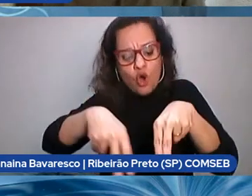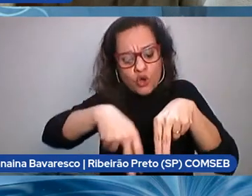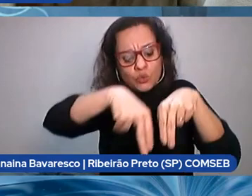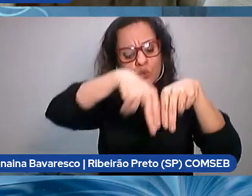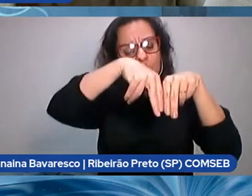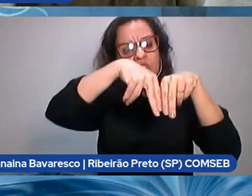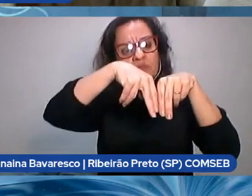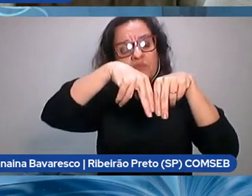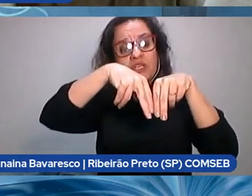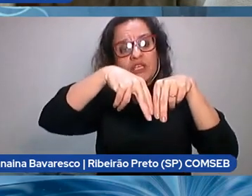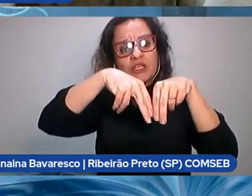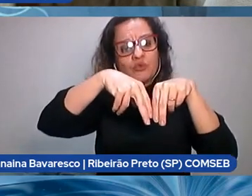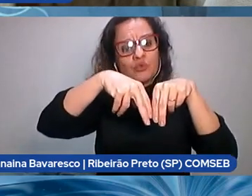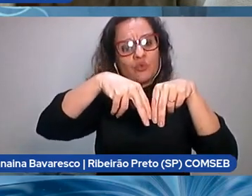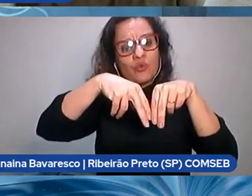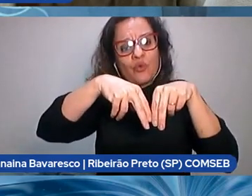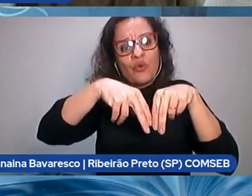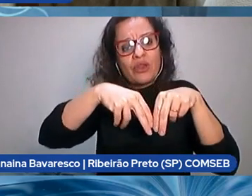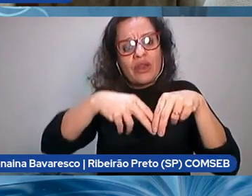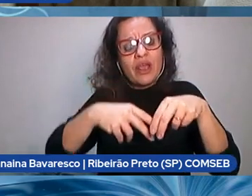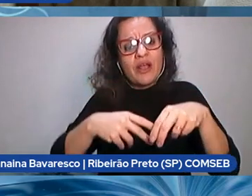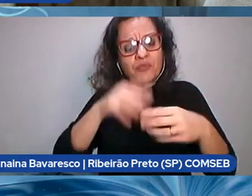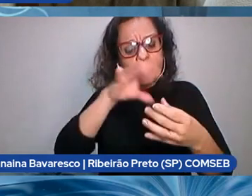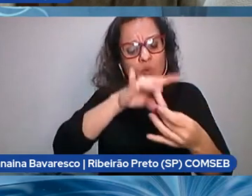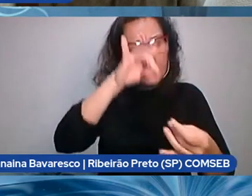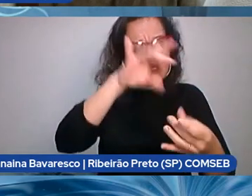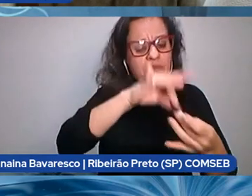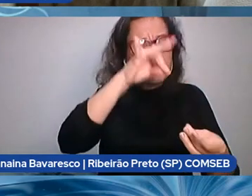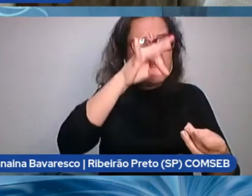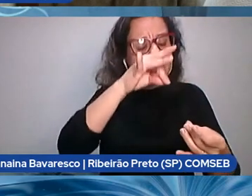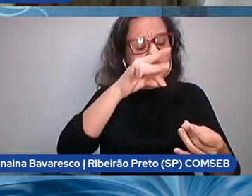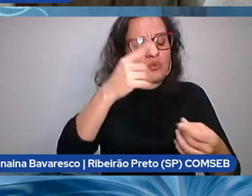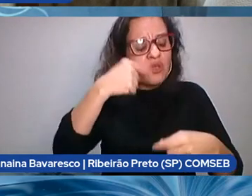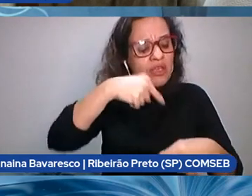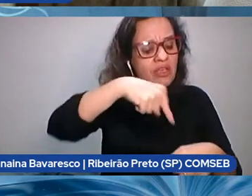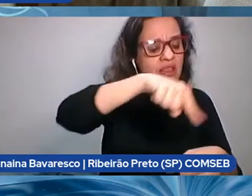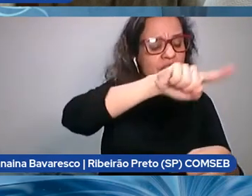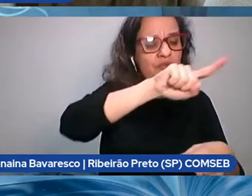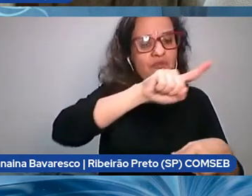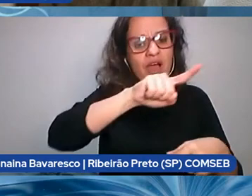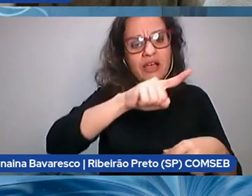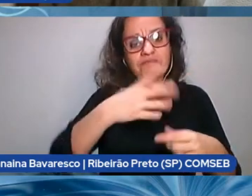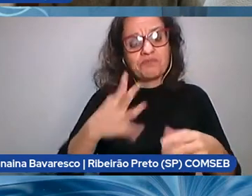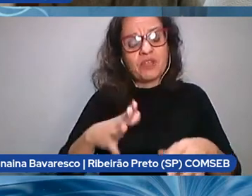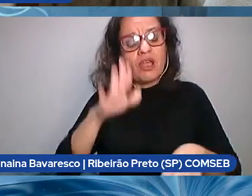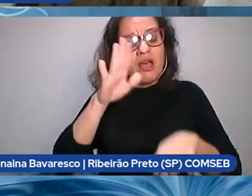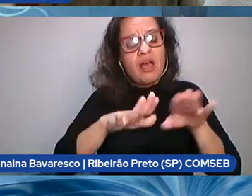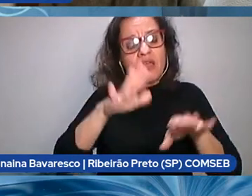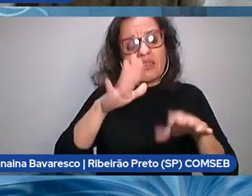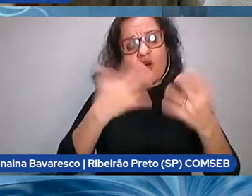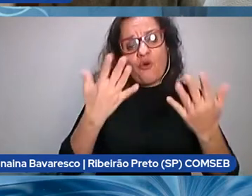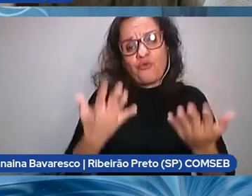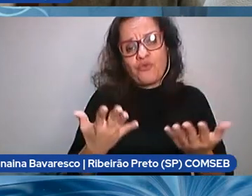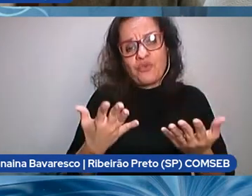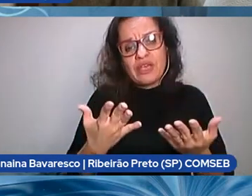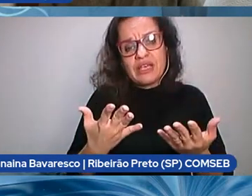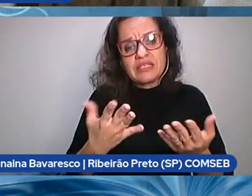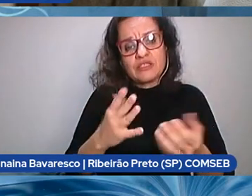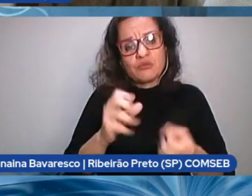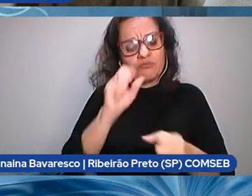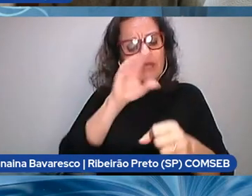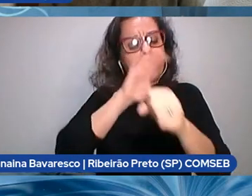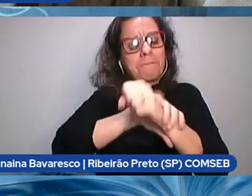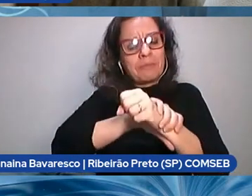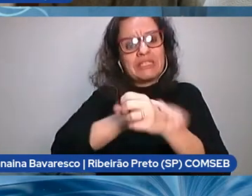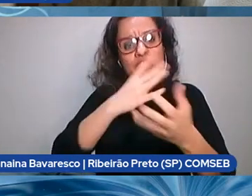a levar consigo? Talvez, e aí eu digo talvez porque não estou seguro, seja essa instância que nós